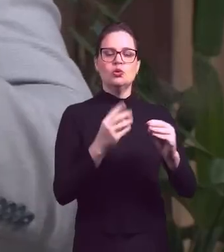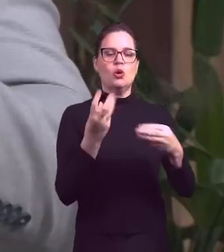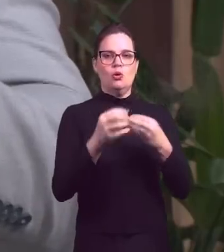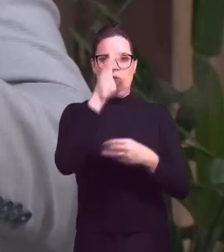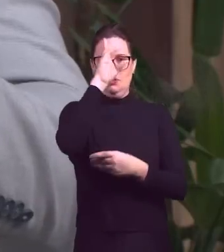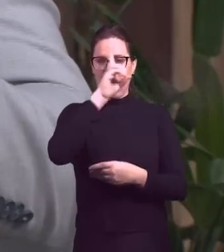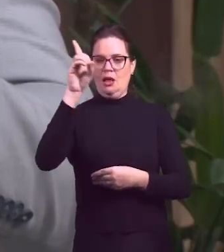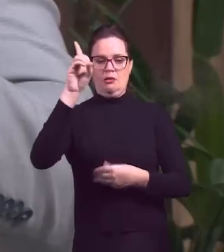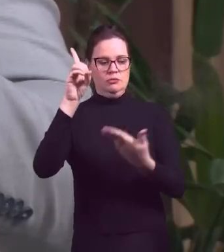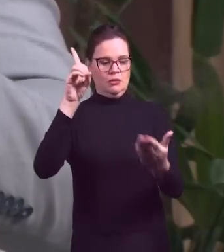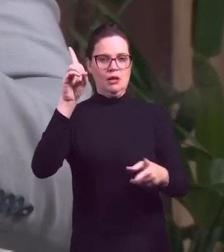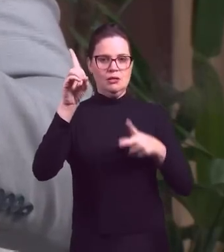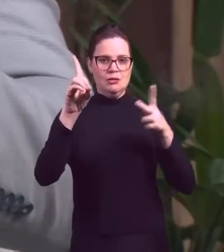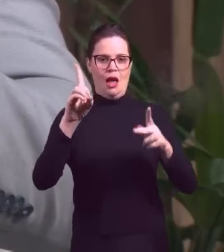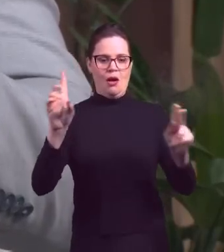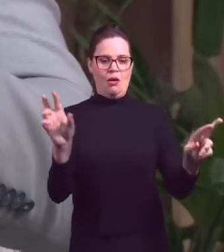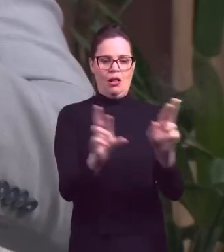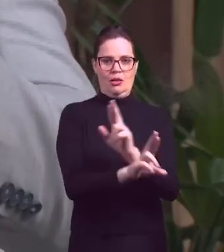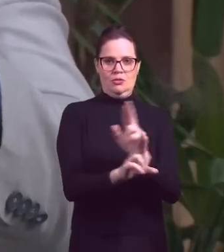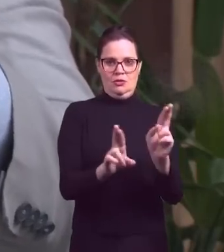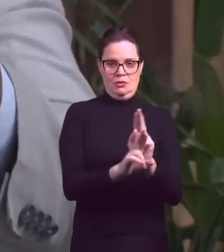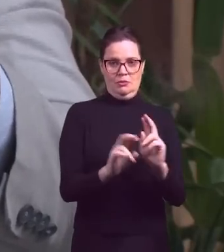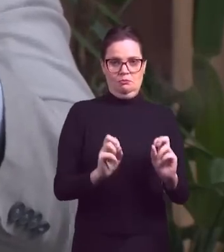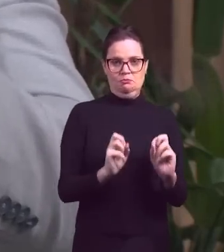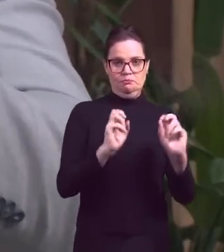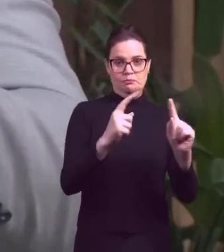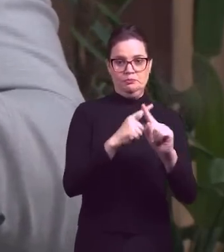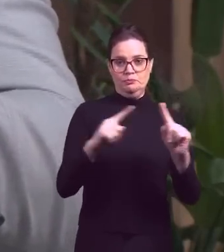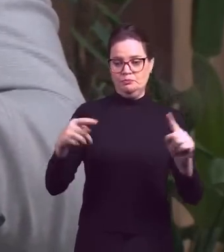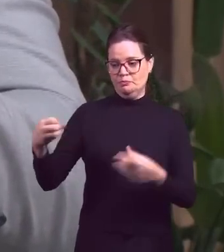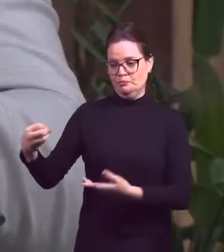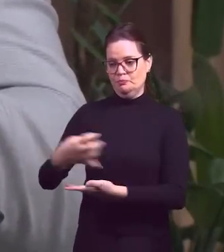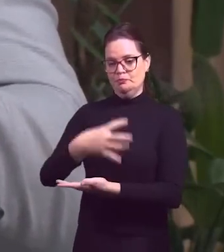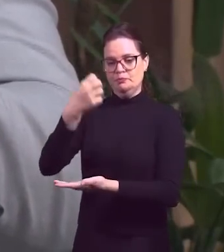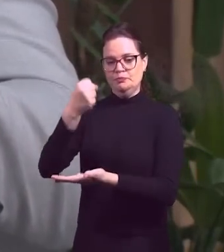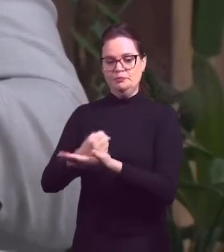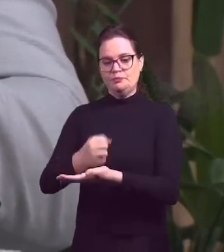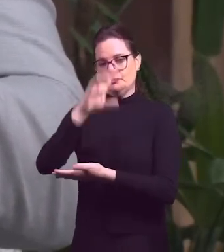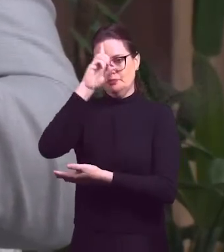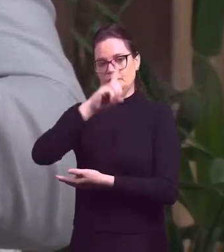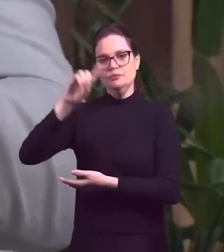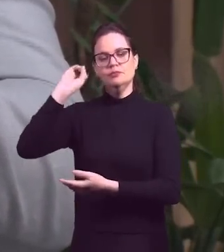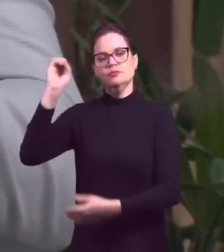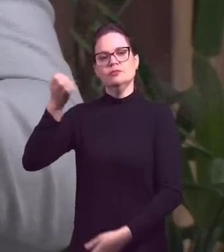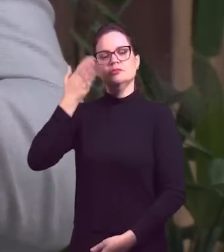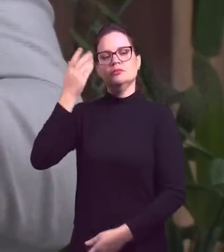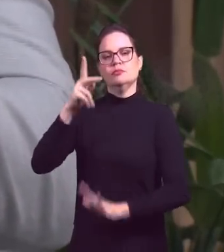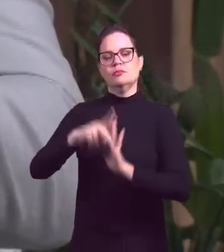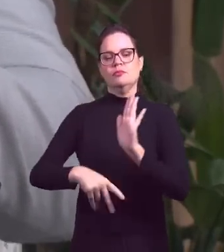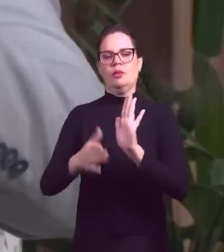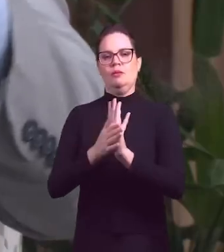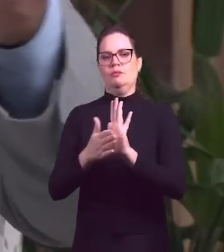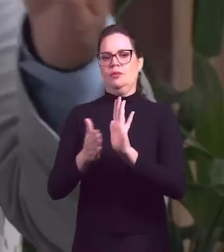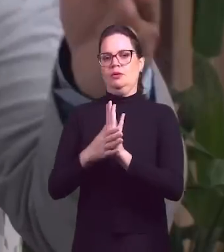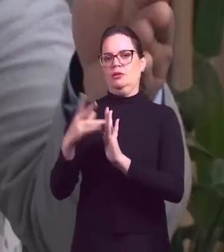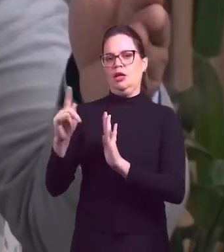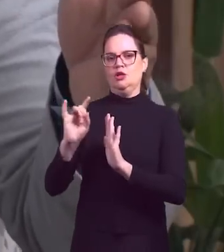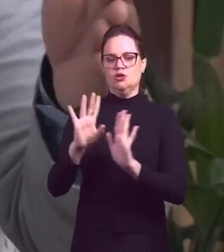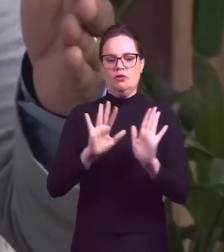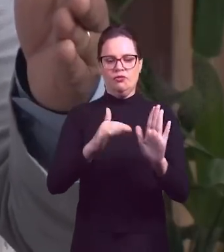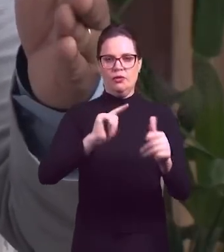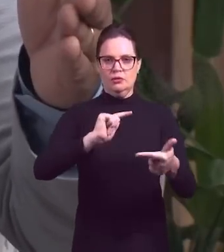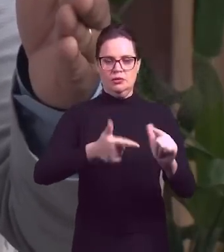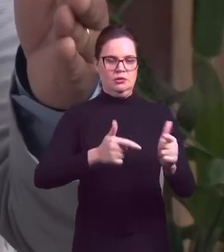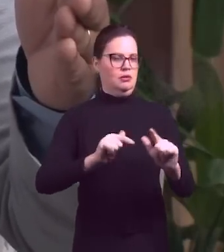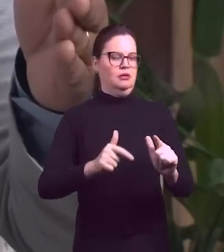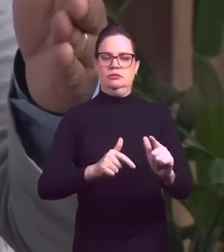com Israel. Mas já agora, no Novo Testamento, Deus revela que o projeto dele não